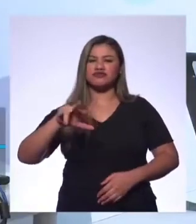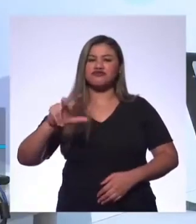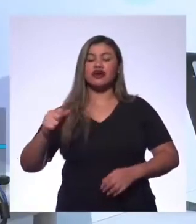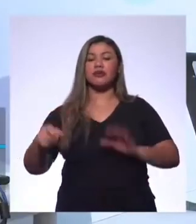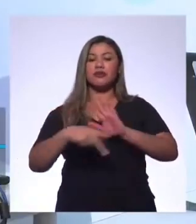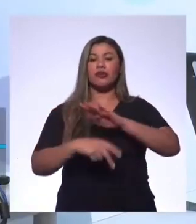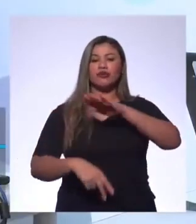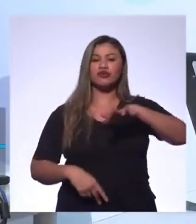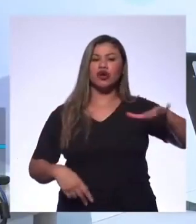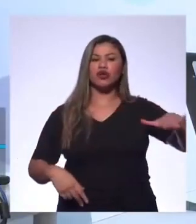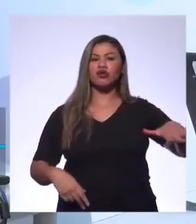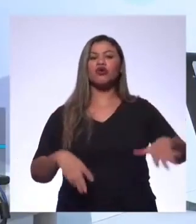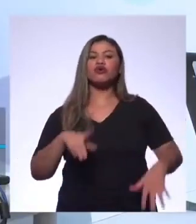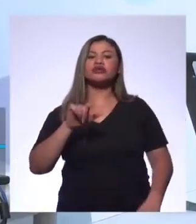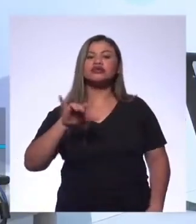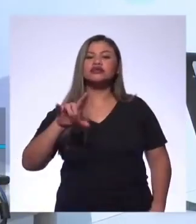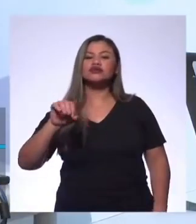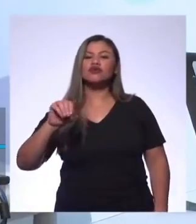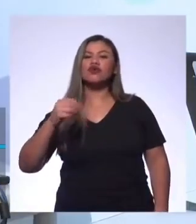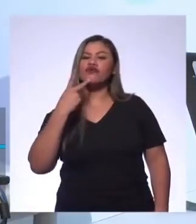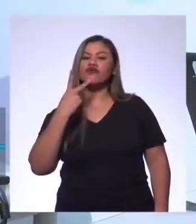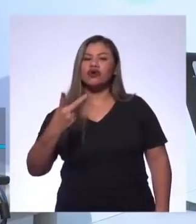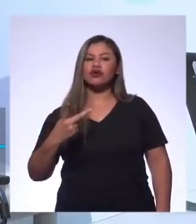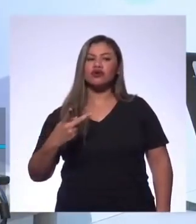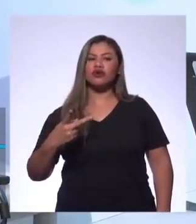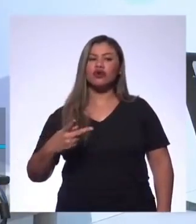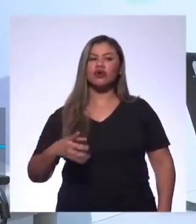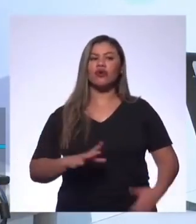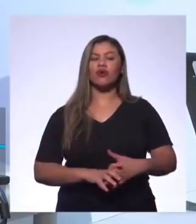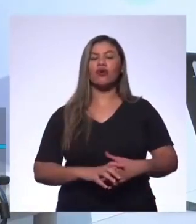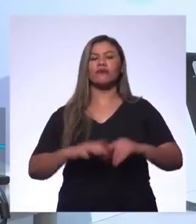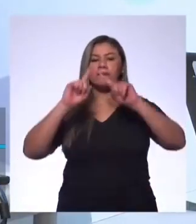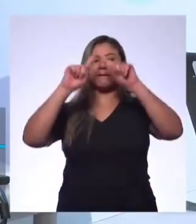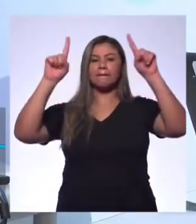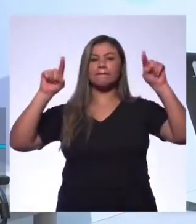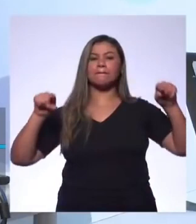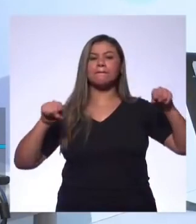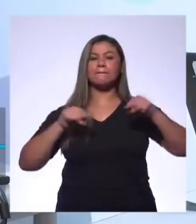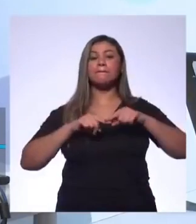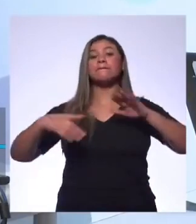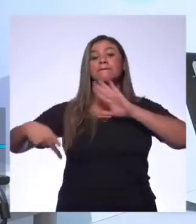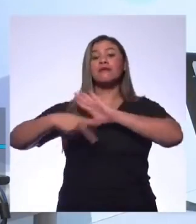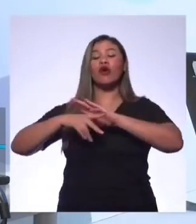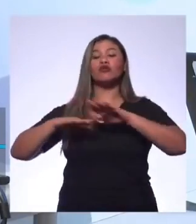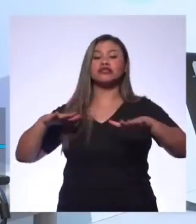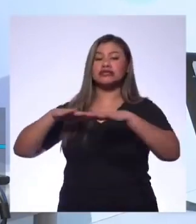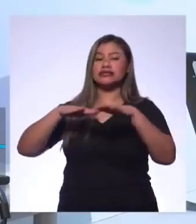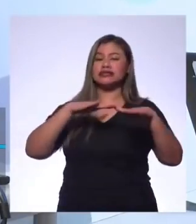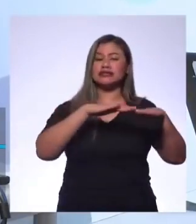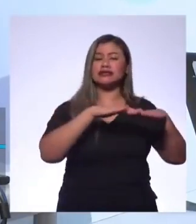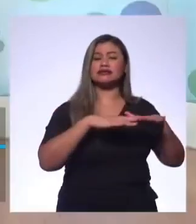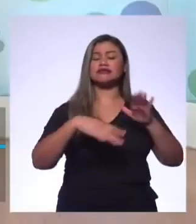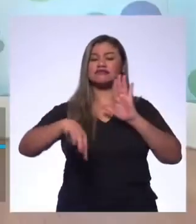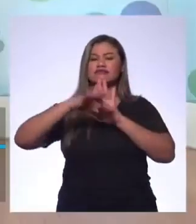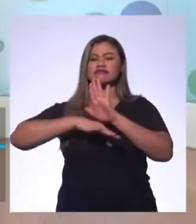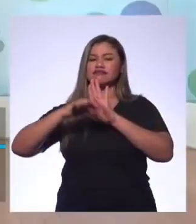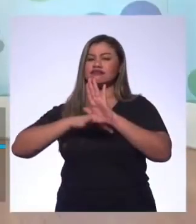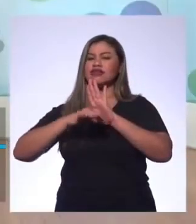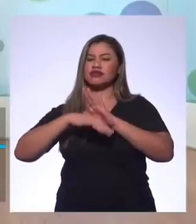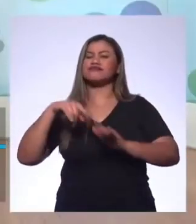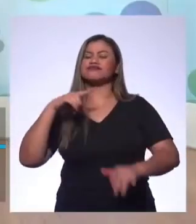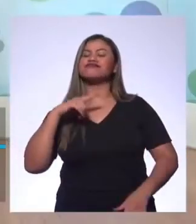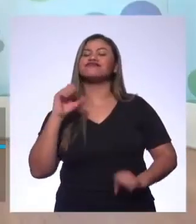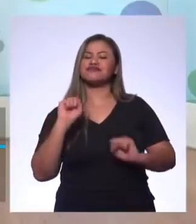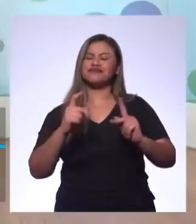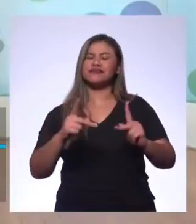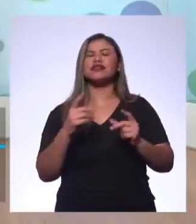do aluno dela. Aluno Igor disse: placas de trânsito. Né? Isso em que textos, né?